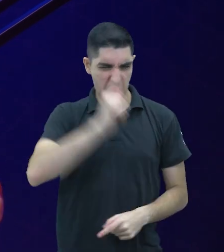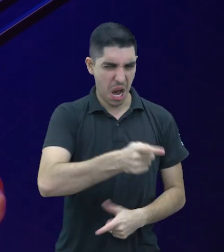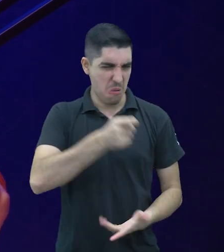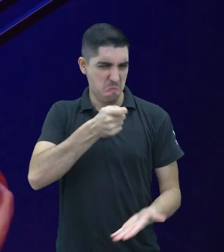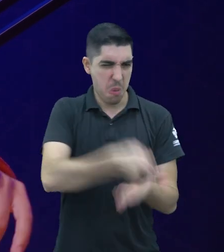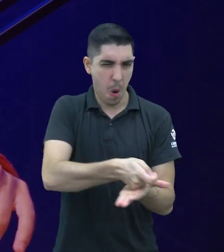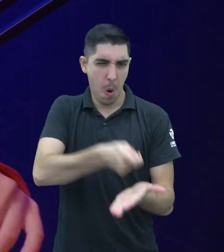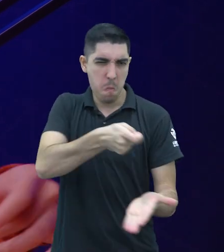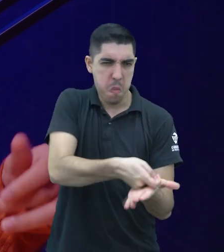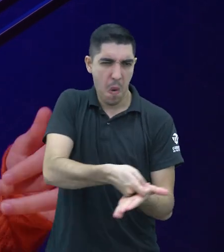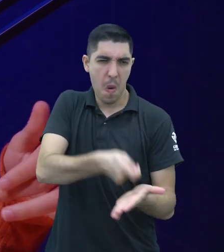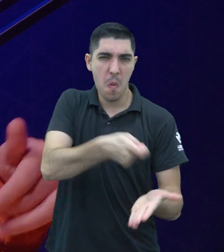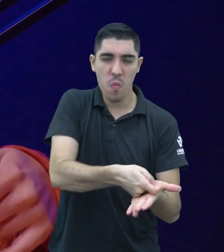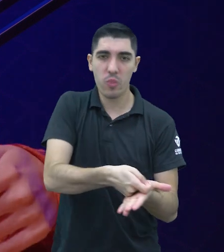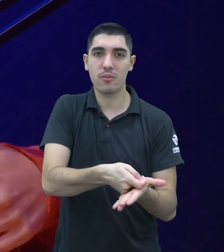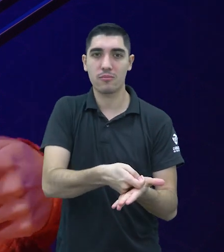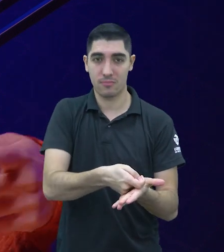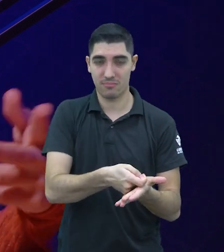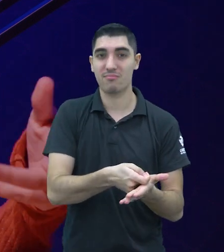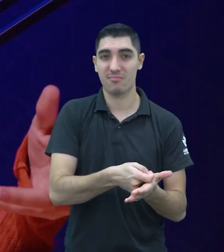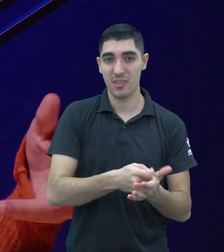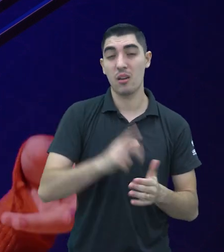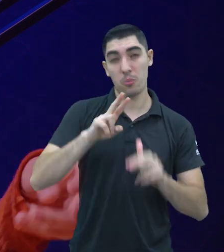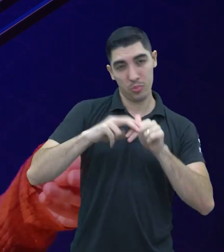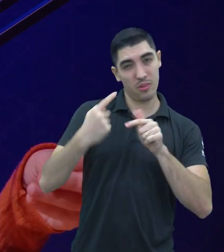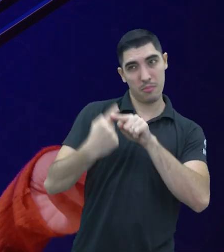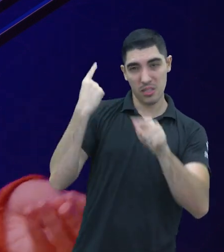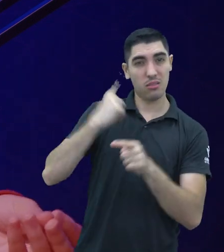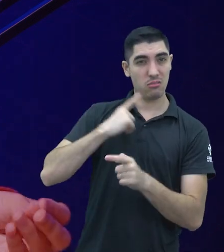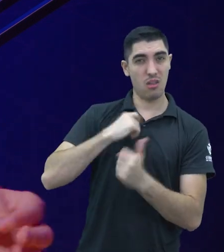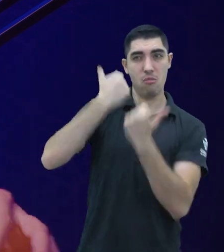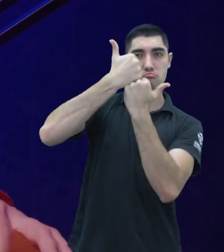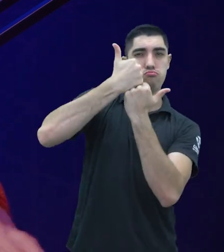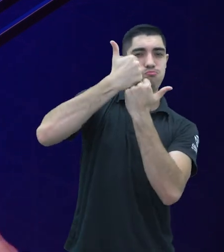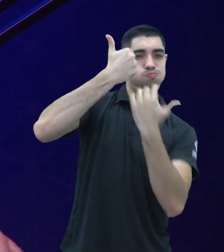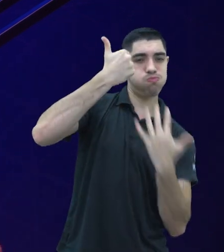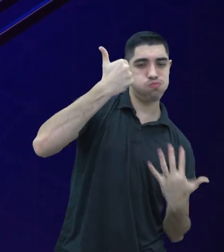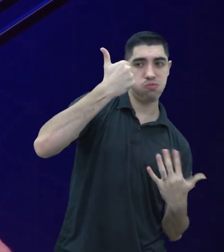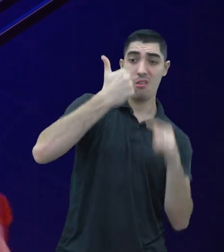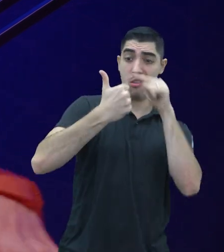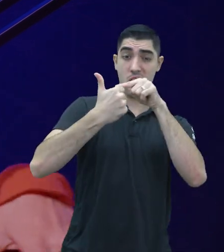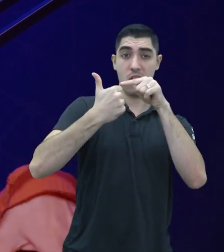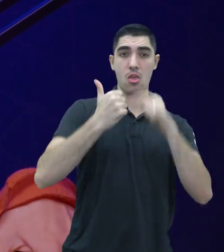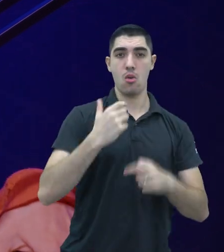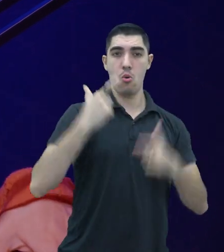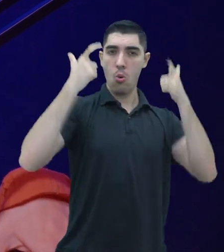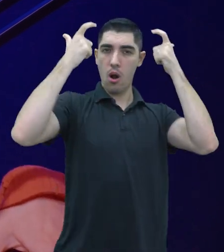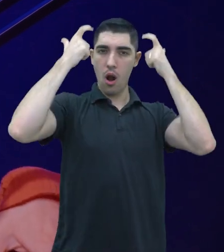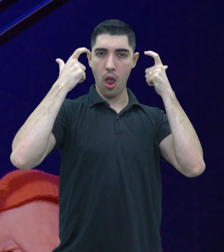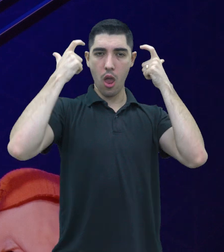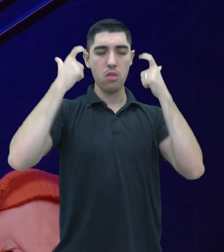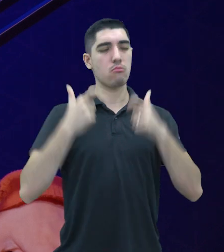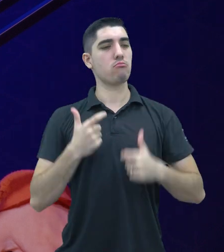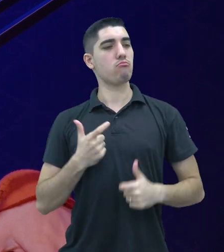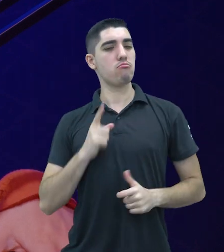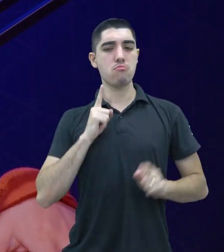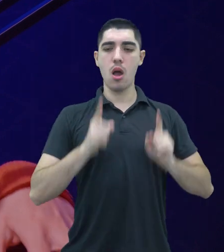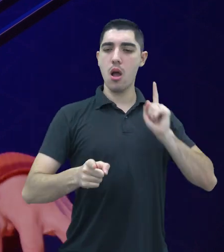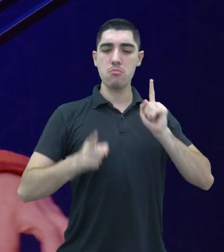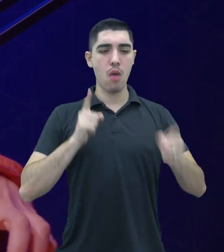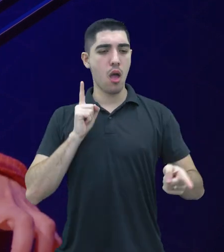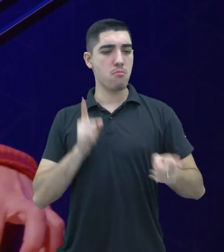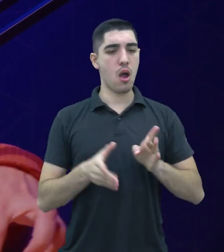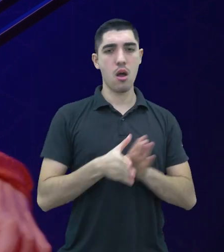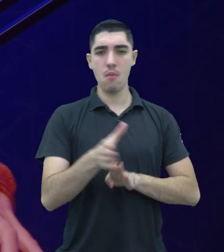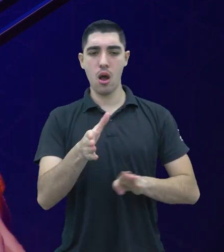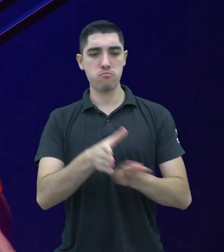totalmente, né, uma construção social totalmente hierarquizada. A gente tinha as classes ali e a